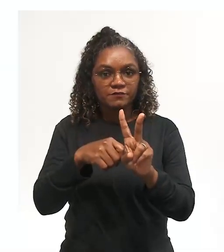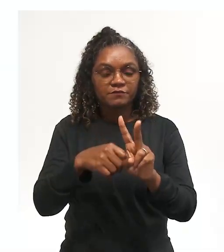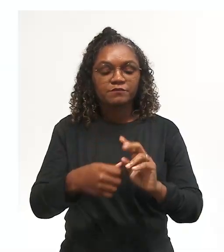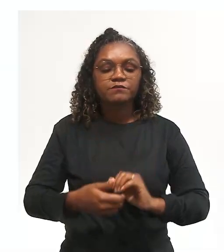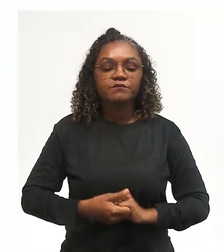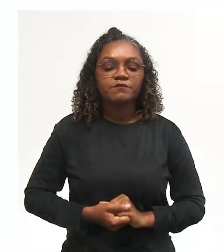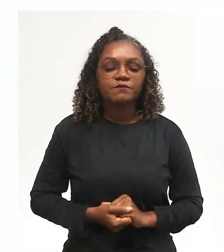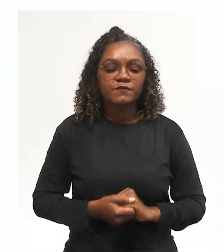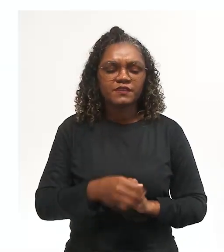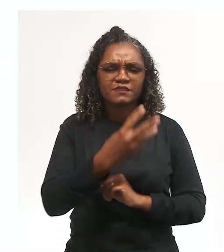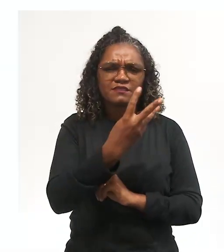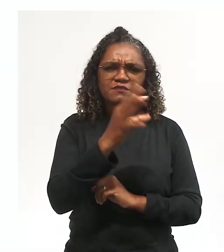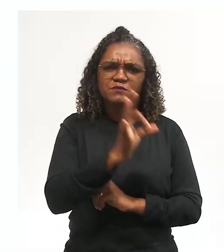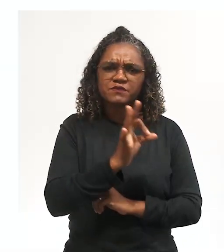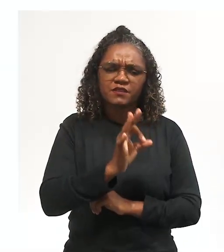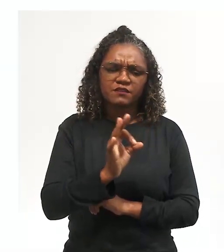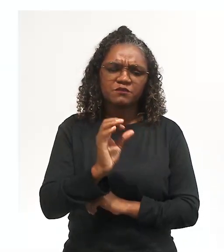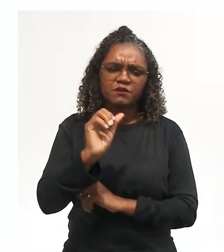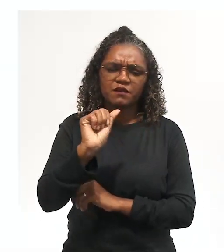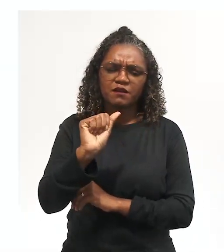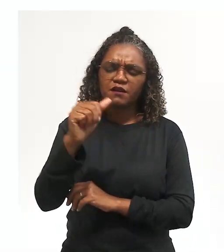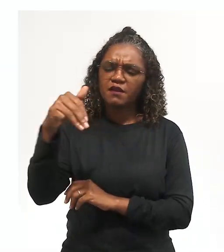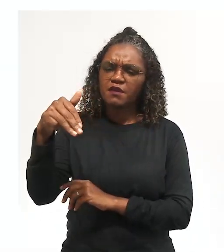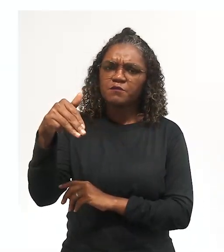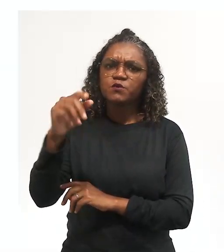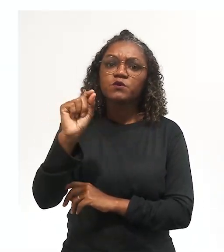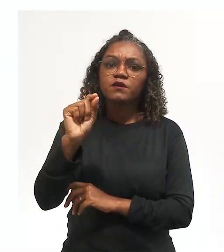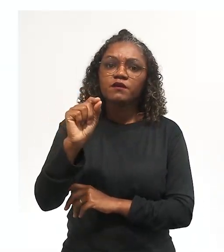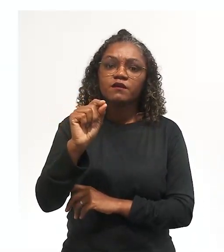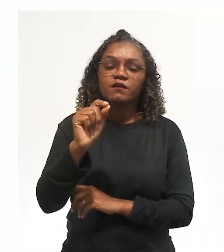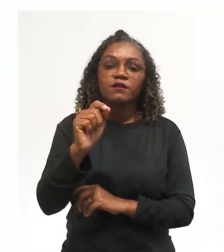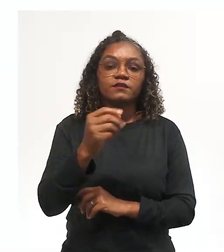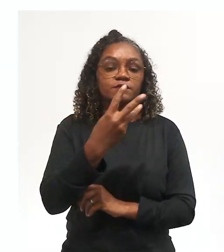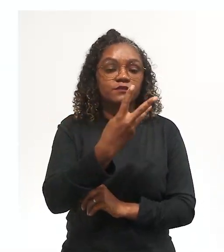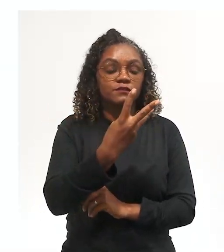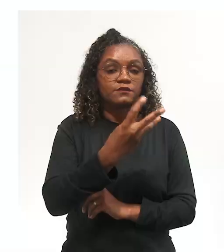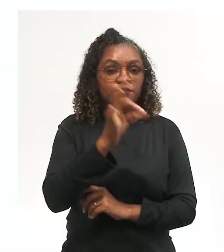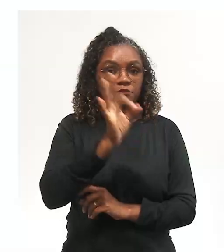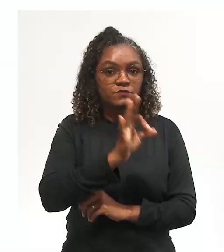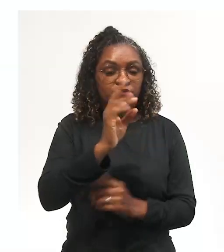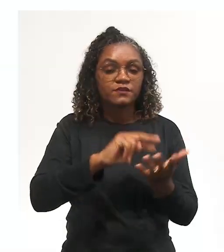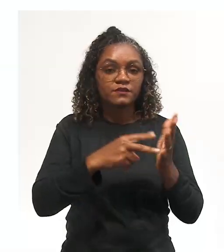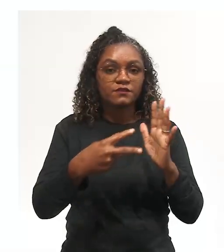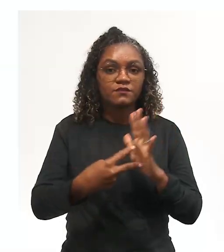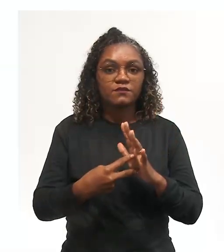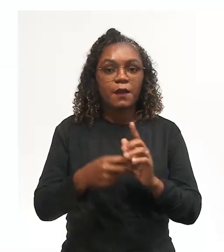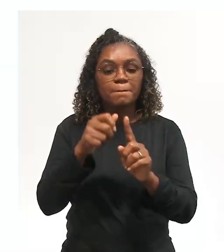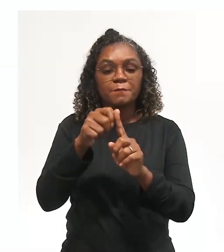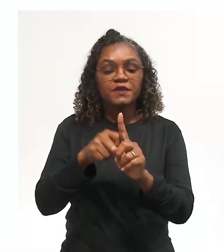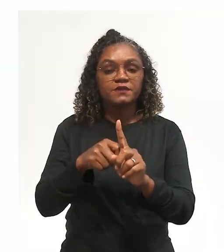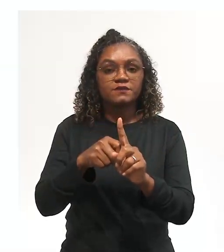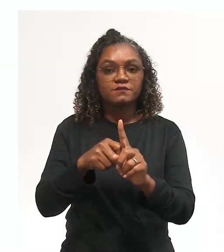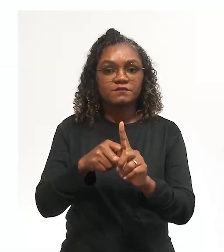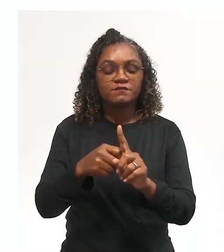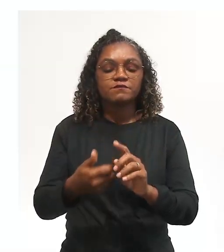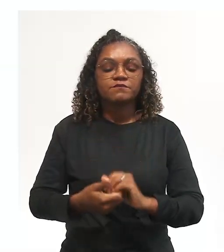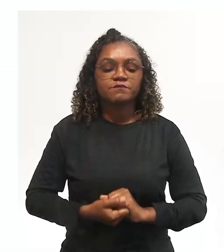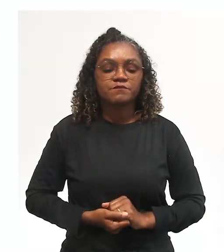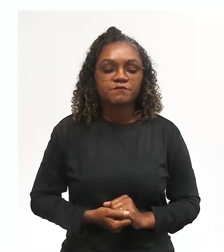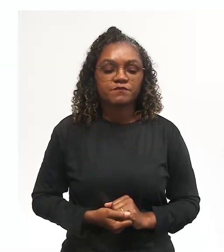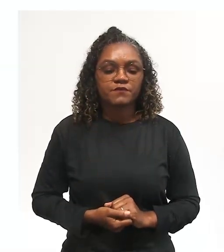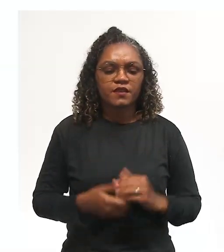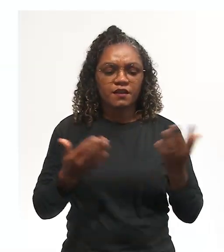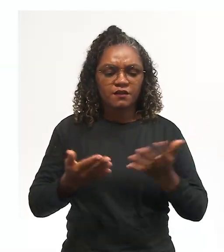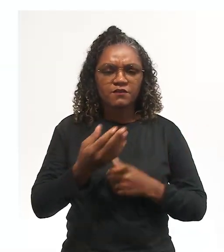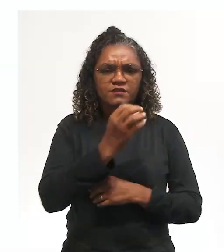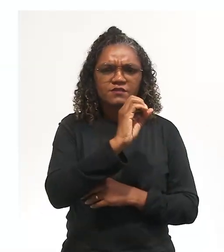que significa 3% AM? 3% ao mês. 0,12 AD.